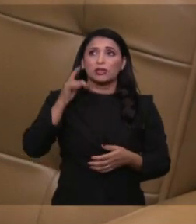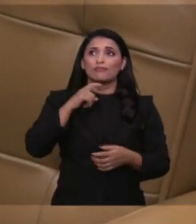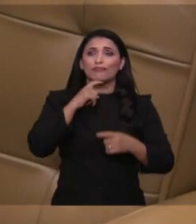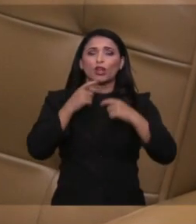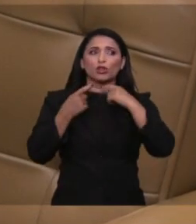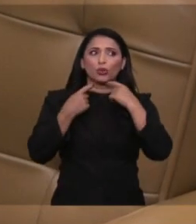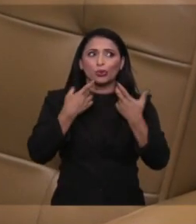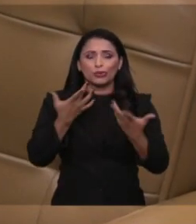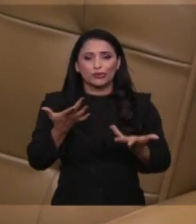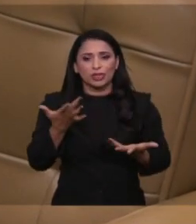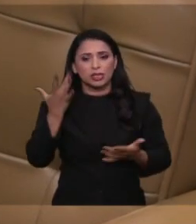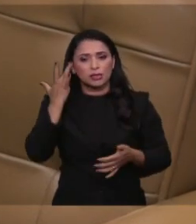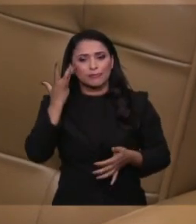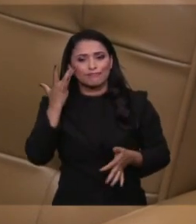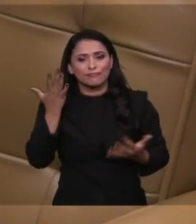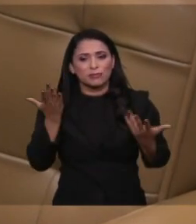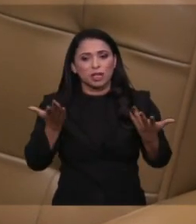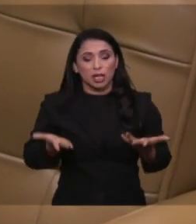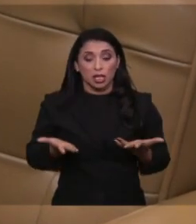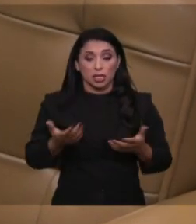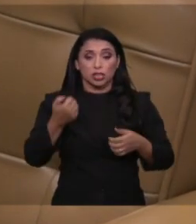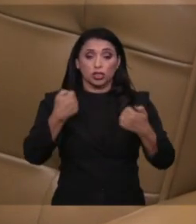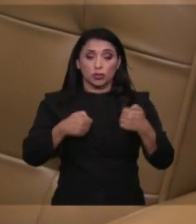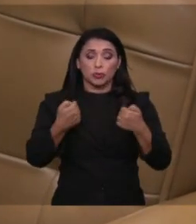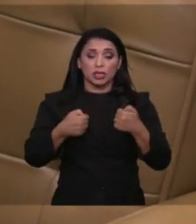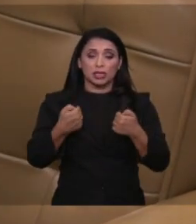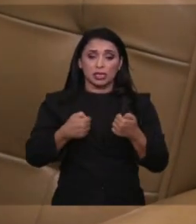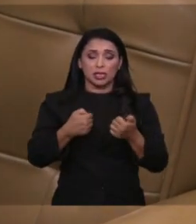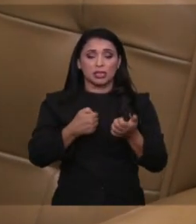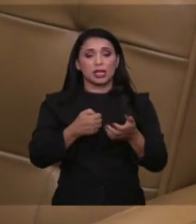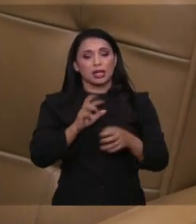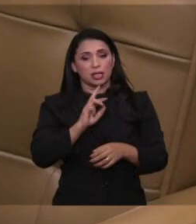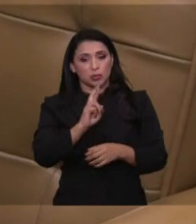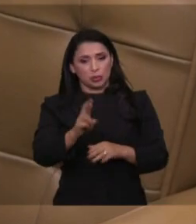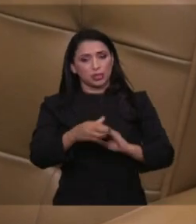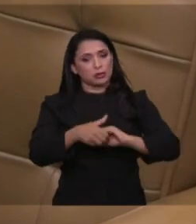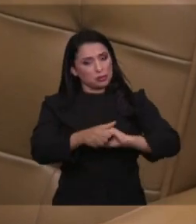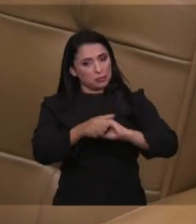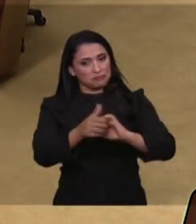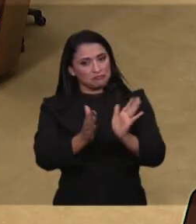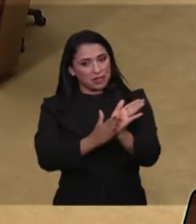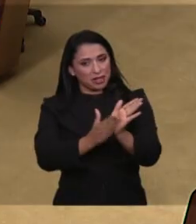alguma forma, a nos posicionar e até dar respostas sobre isso. Mas queria cumprimentá-lo.